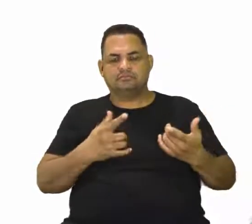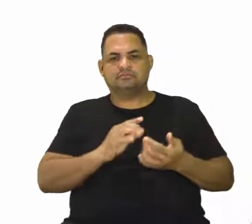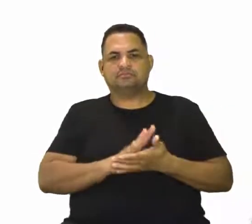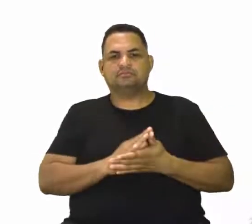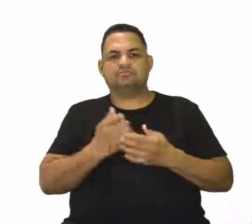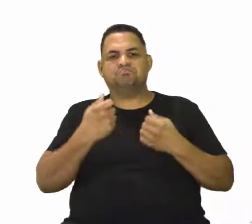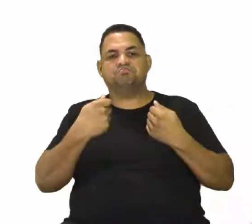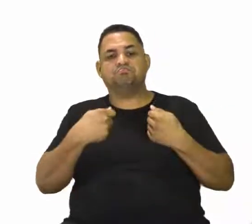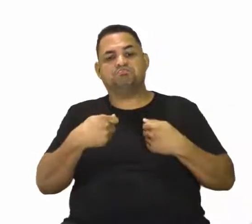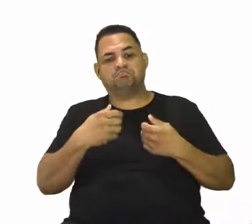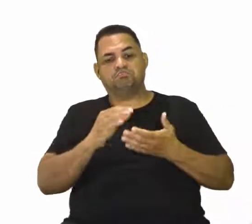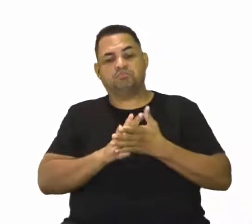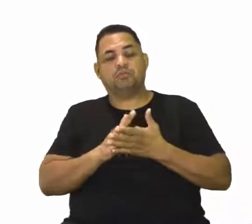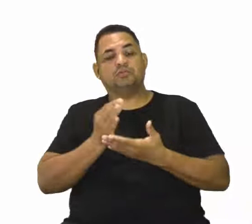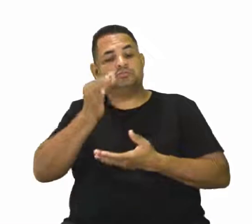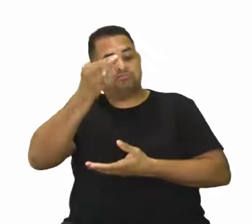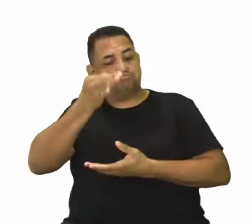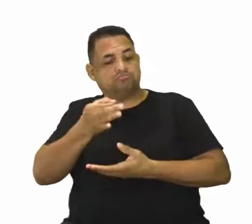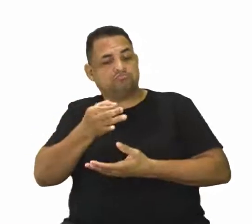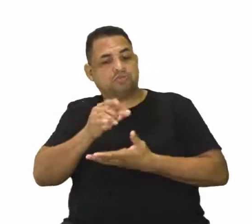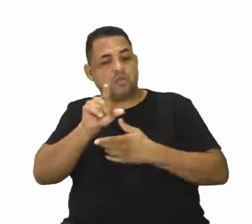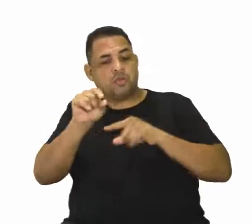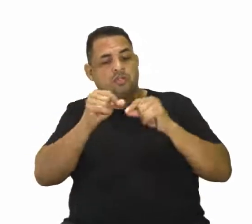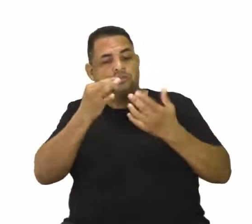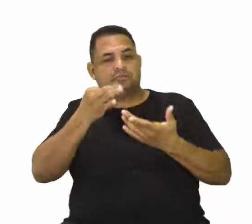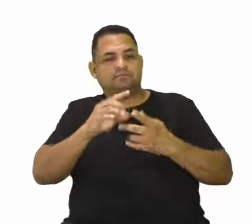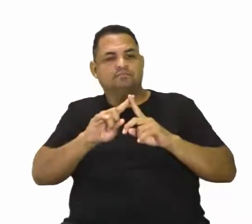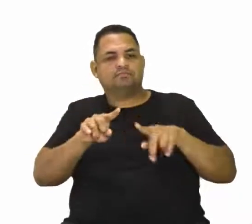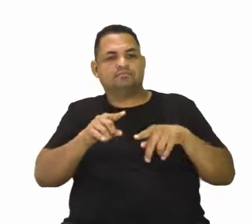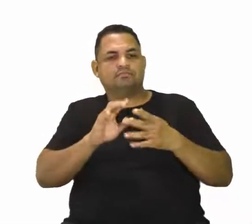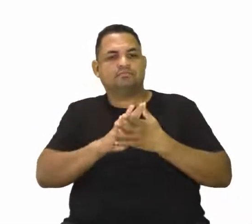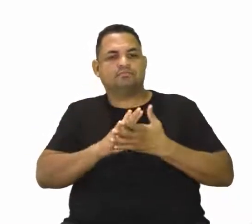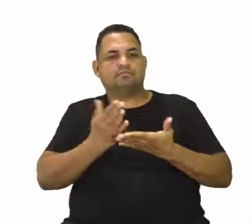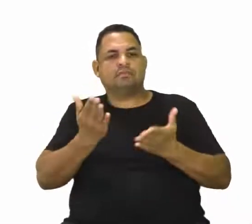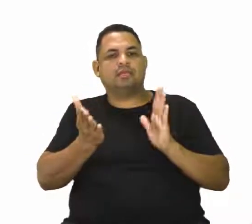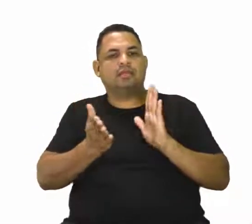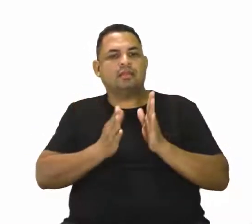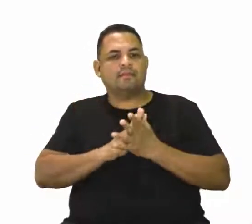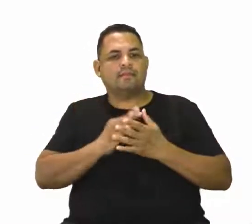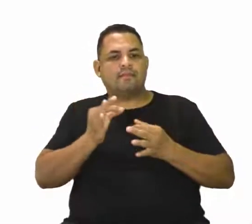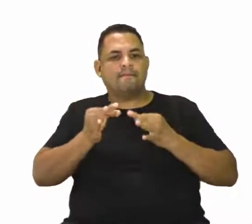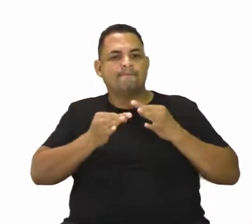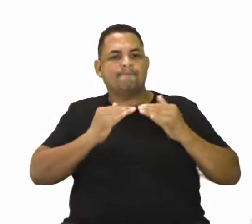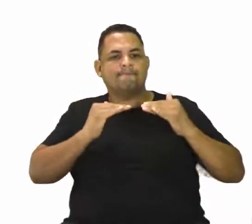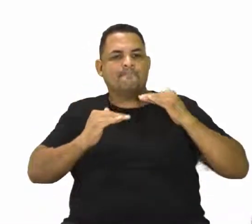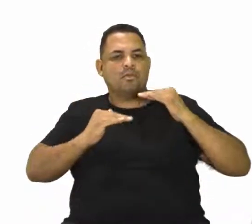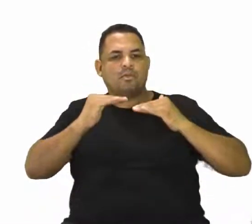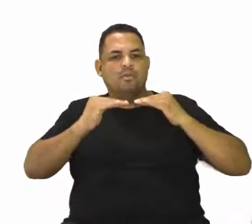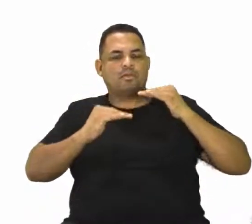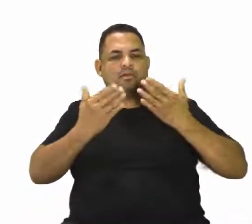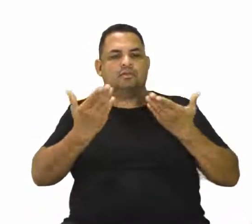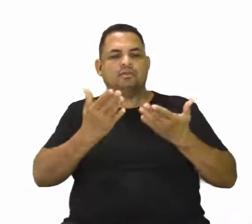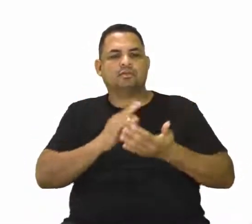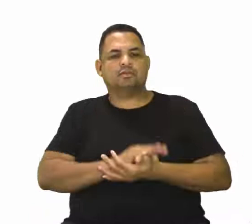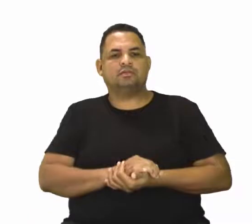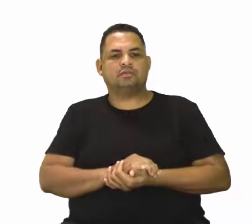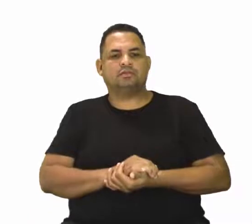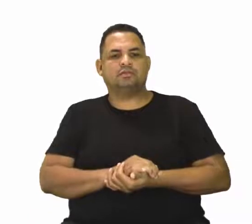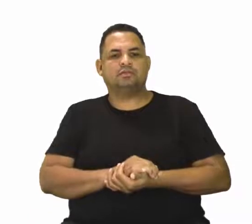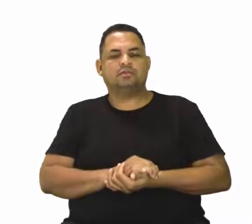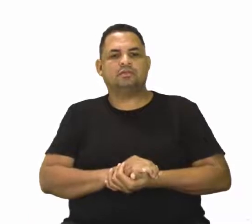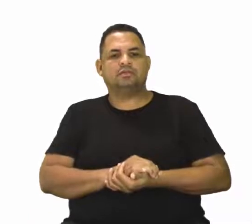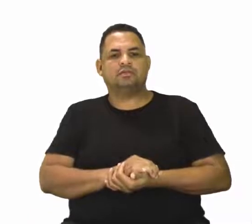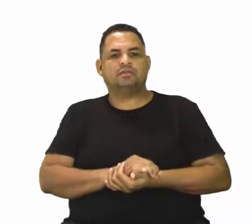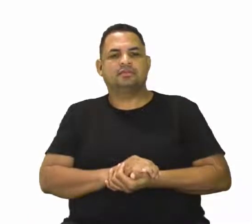posso até ser que ele acerte mas a probabilidade segundo o professor